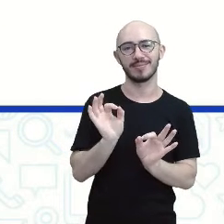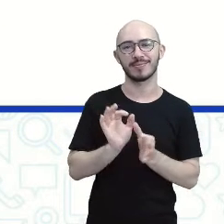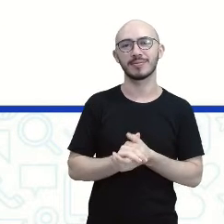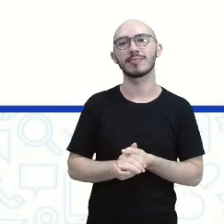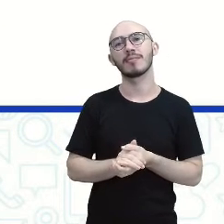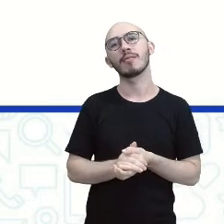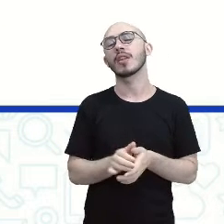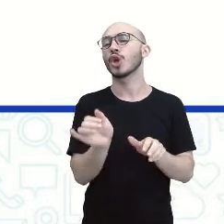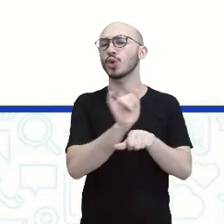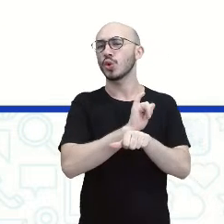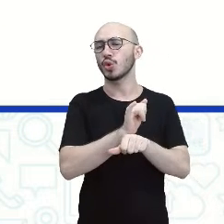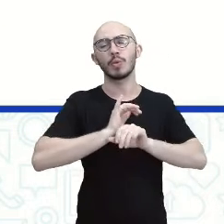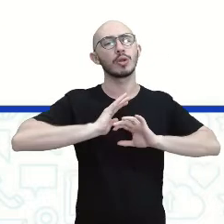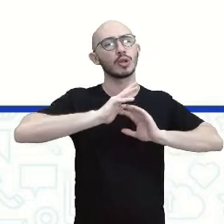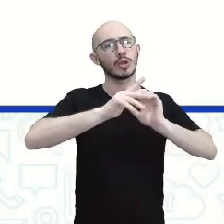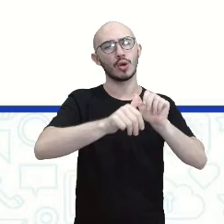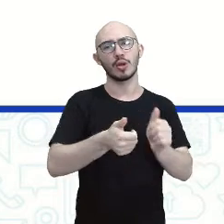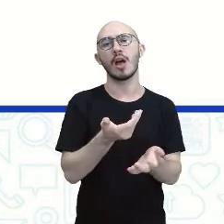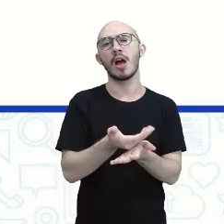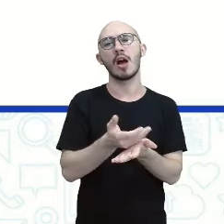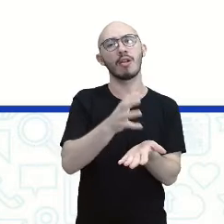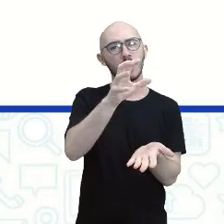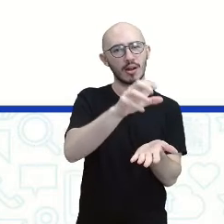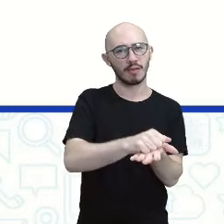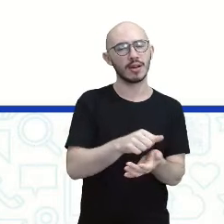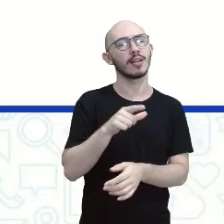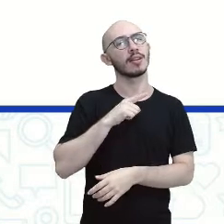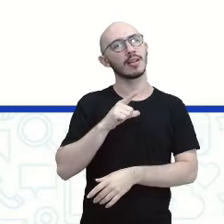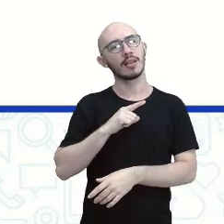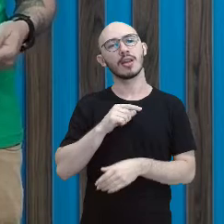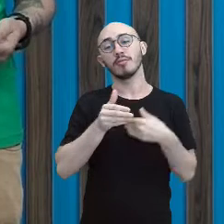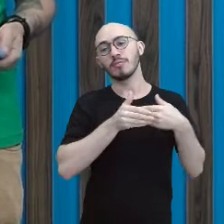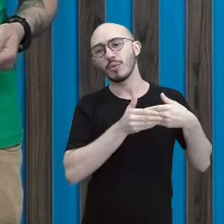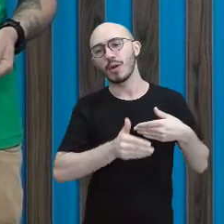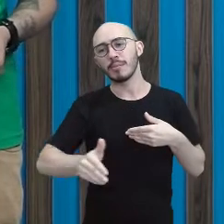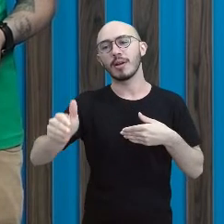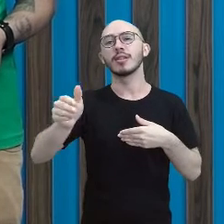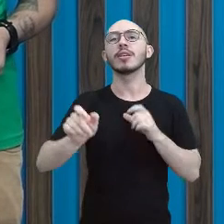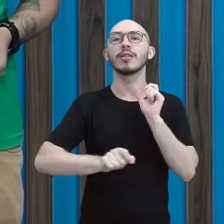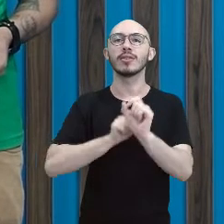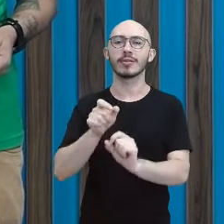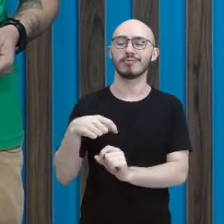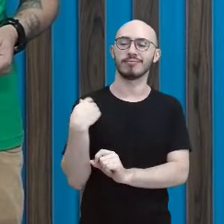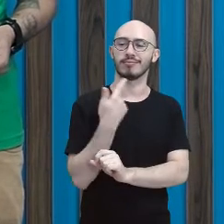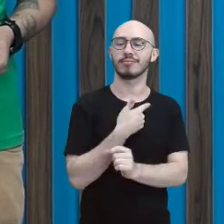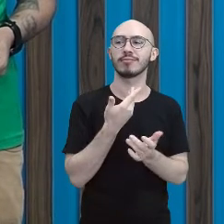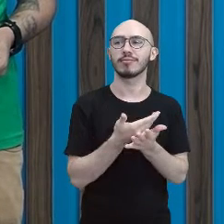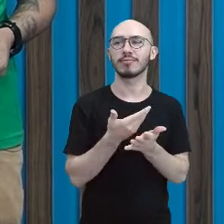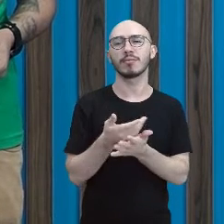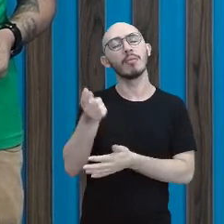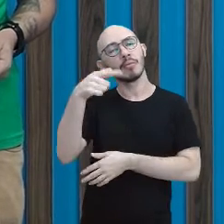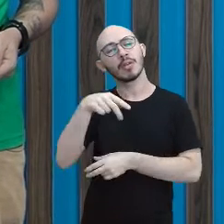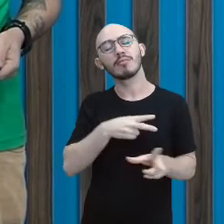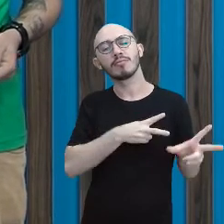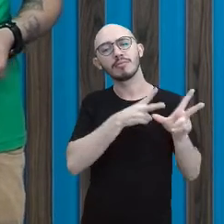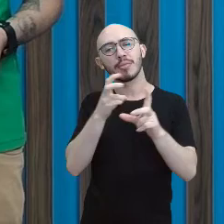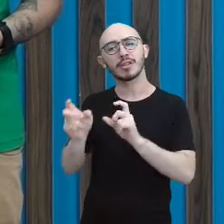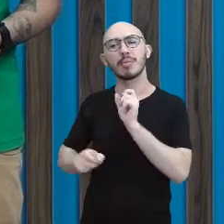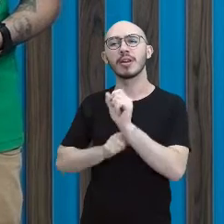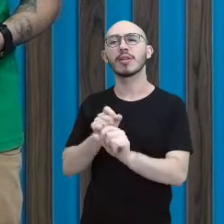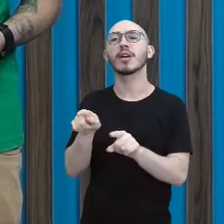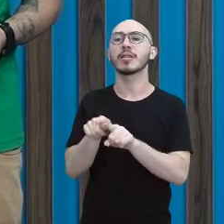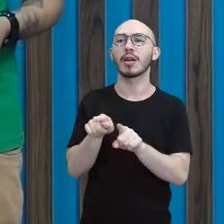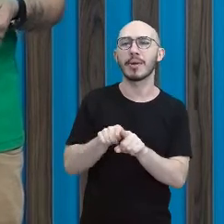todas as aulas no YouTube e a gente vai ver que a partir dessas aulas aqui que a gente tá trabalhando, você também pode observar as aulas